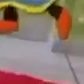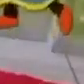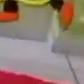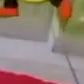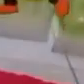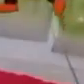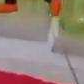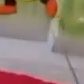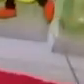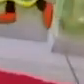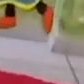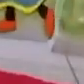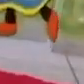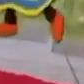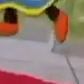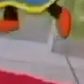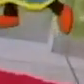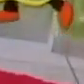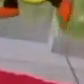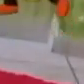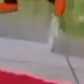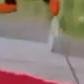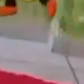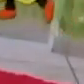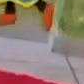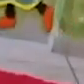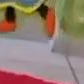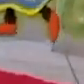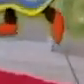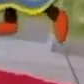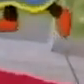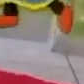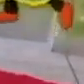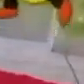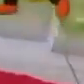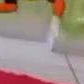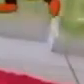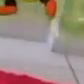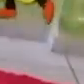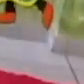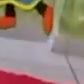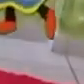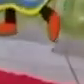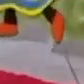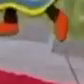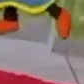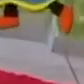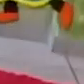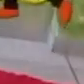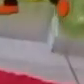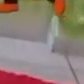gritaria era somente alegria de ver o boi bumbá reviver. Os cabras, quando ouviram